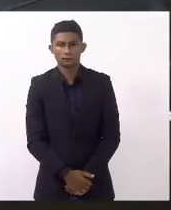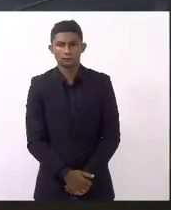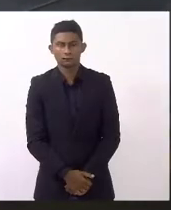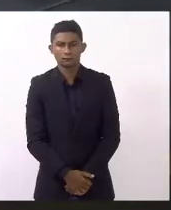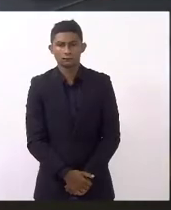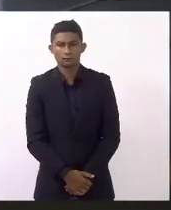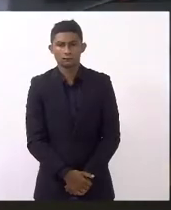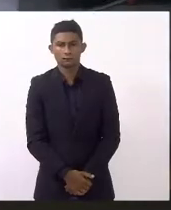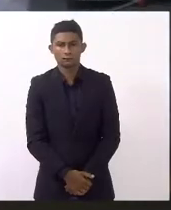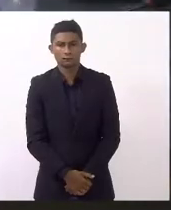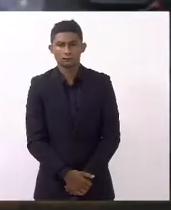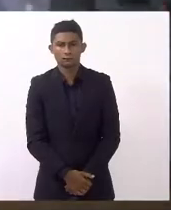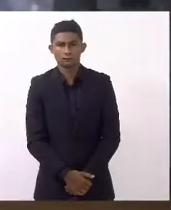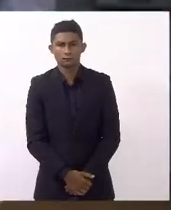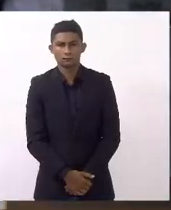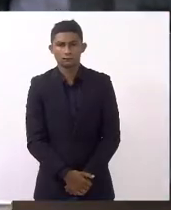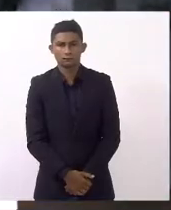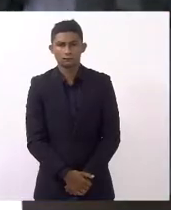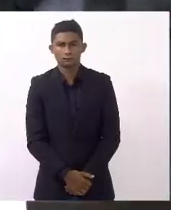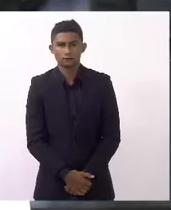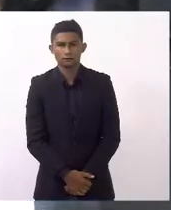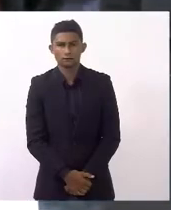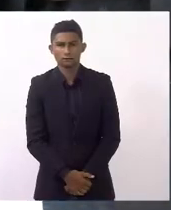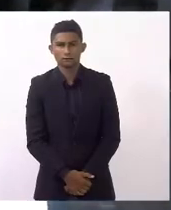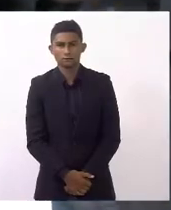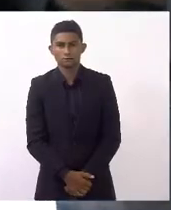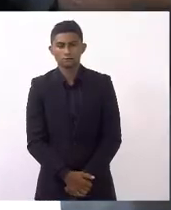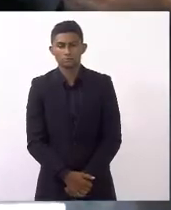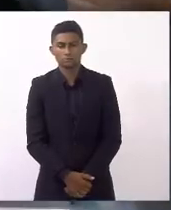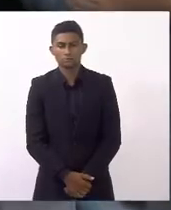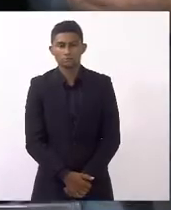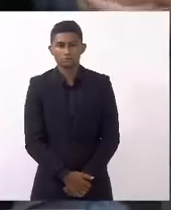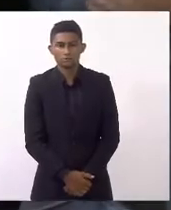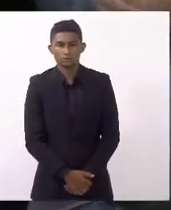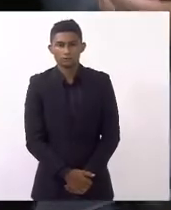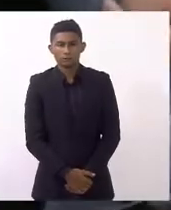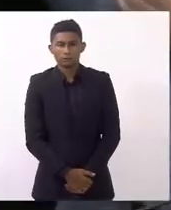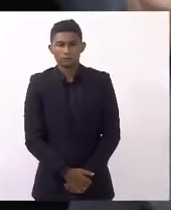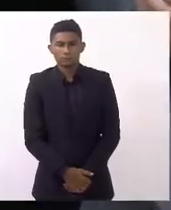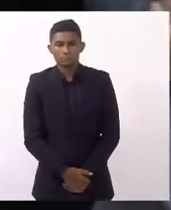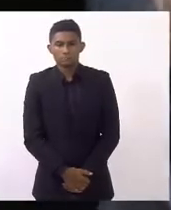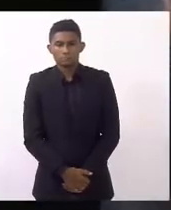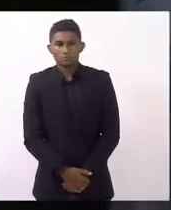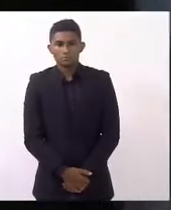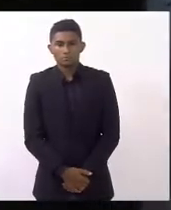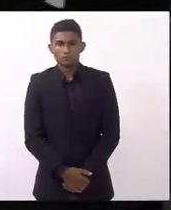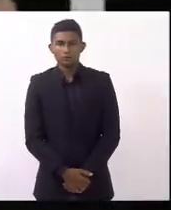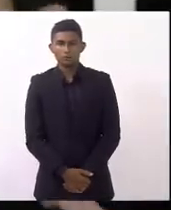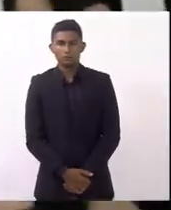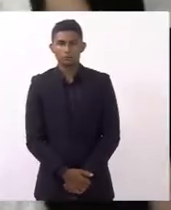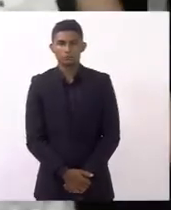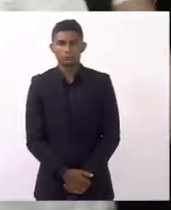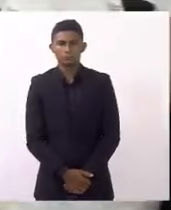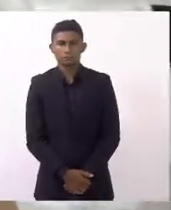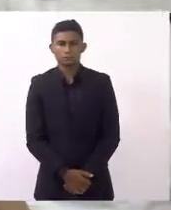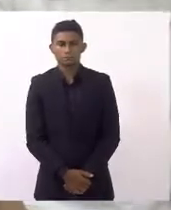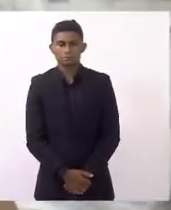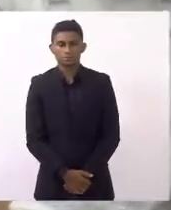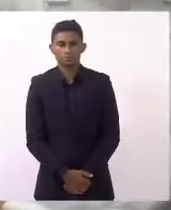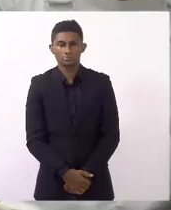Pereira toma da gelopar eltor acabo Jornal A Tarde Ela